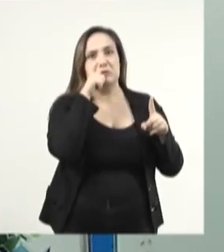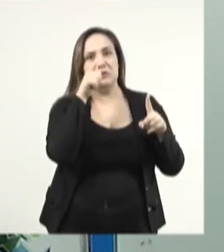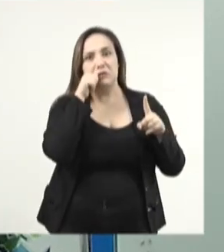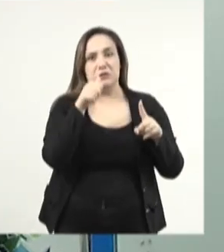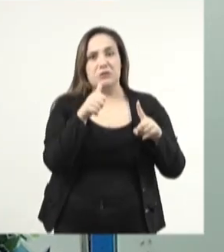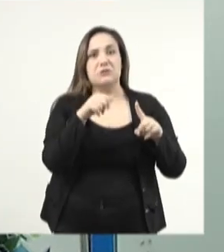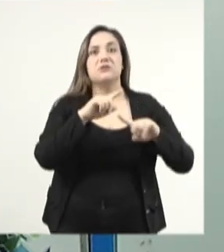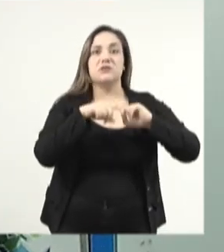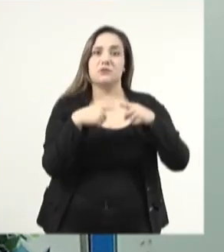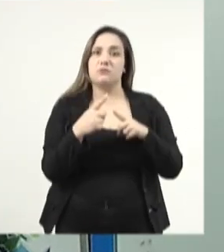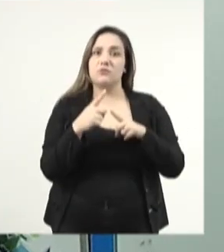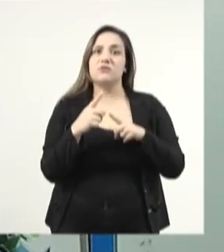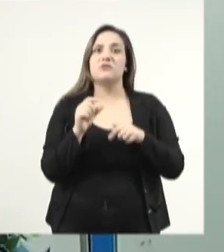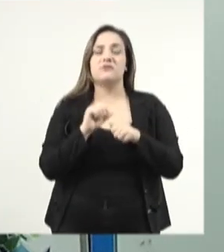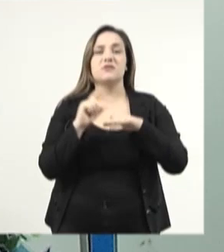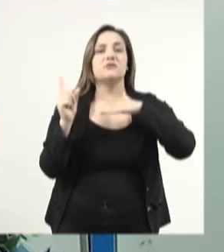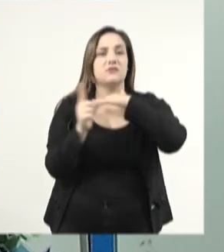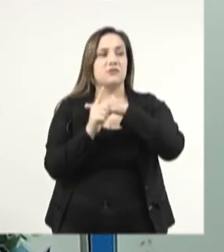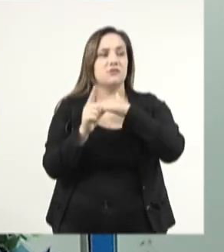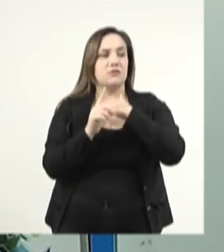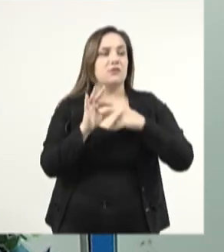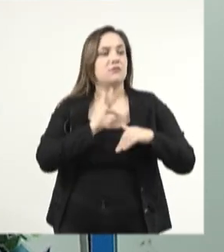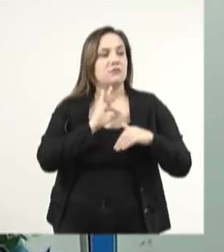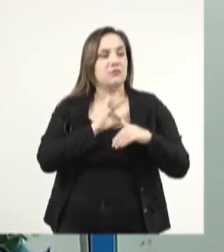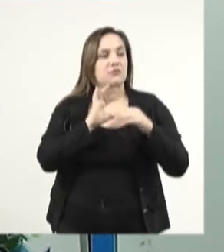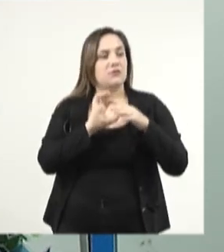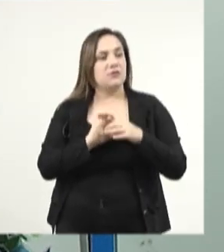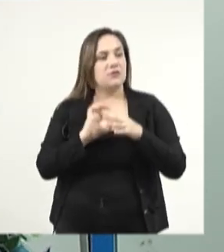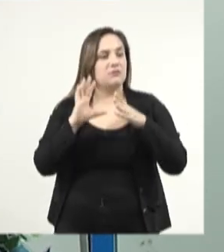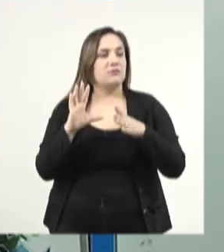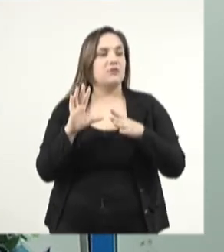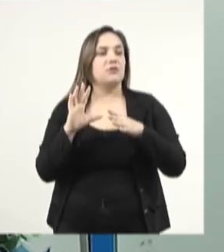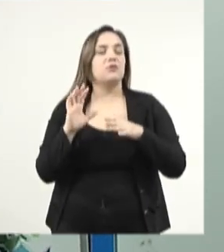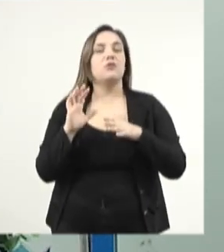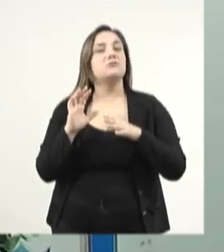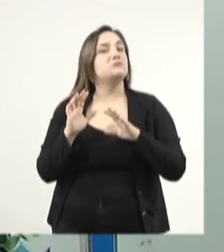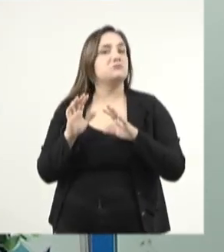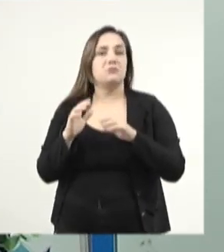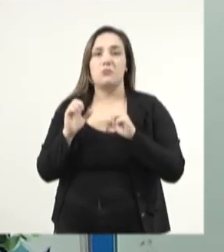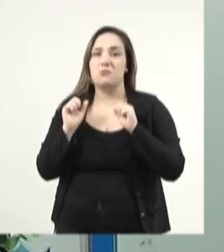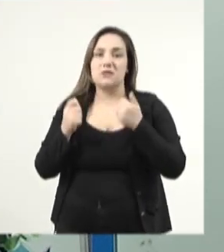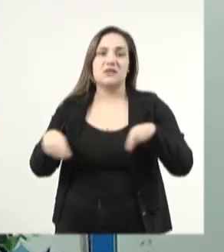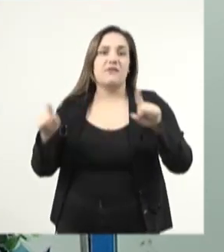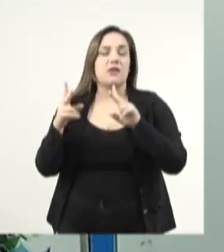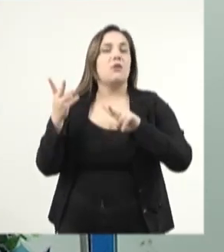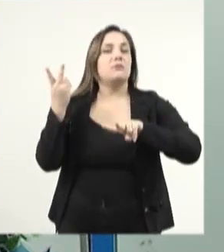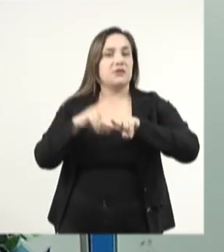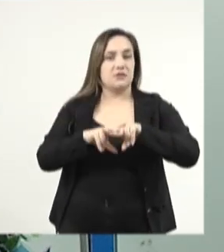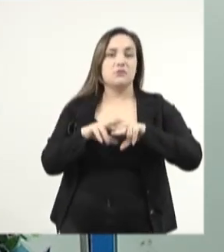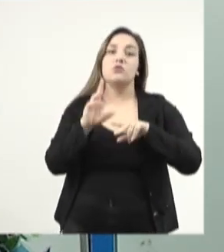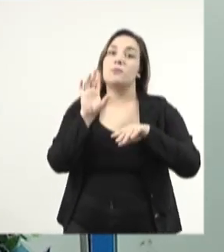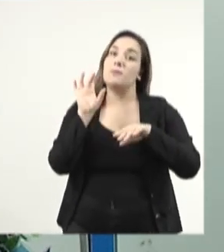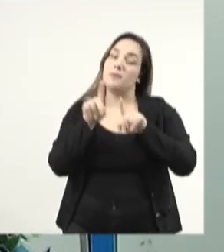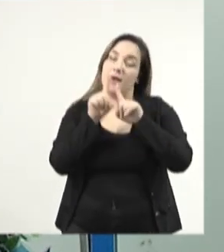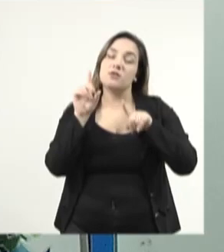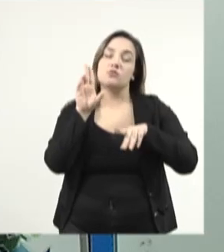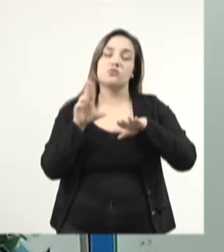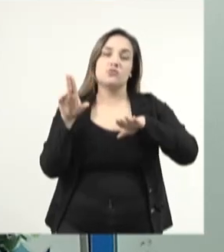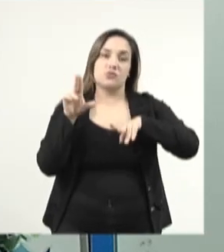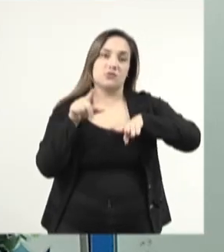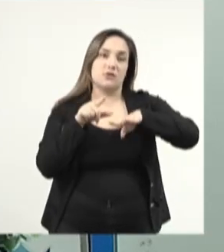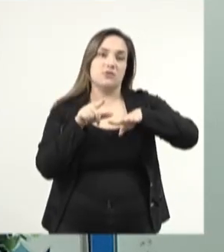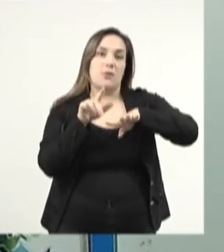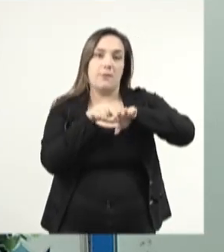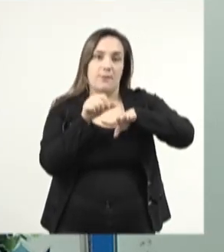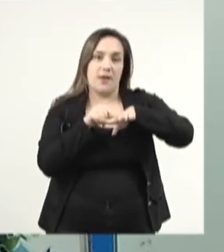que depois da audiência de custódia foi liberado mediante o uso da tornozeleira eletrônica. Ontem, o deputado Coronel Davi apresentou um requerimento,